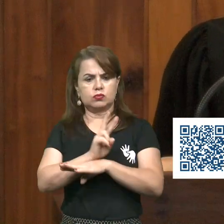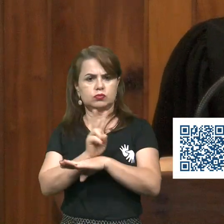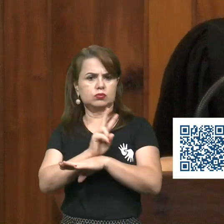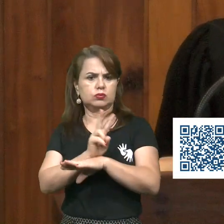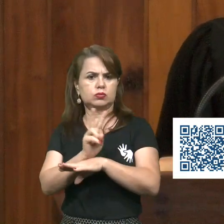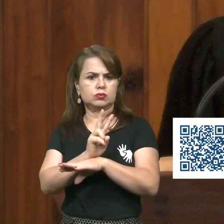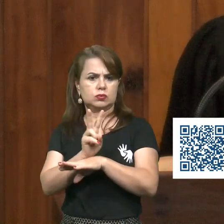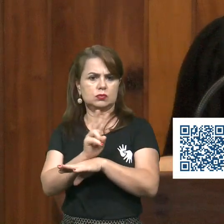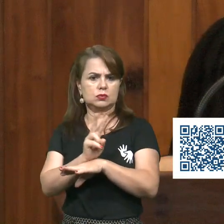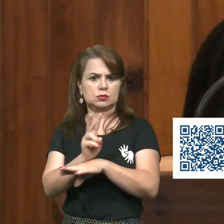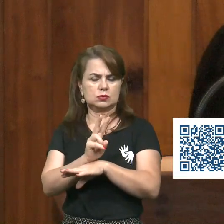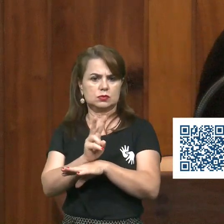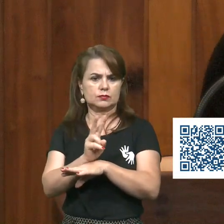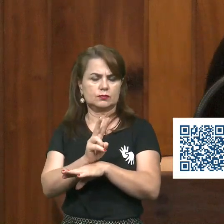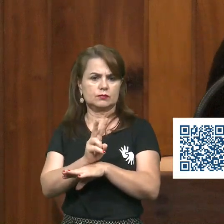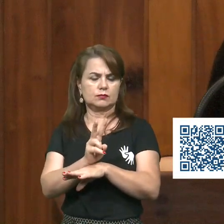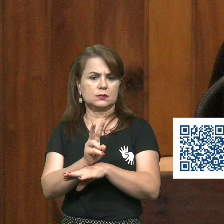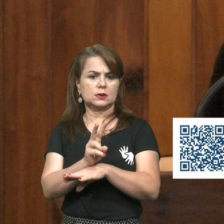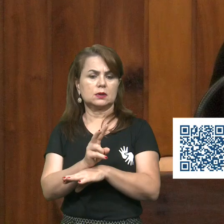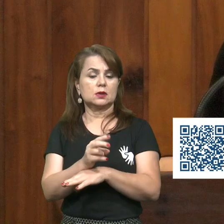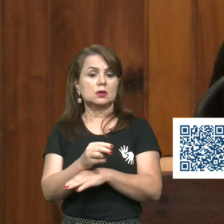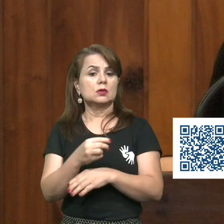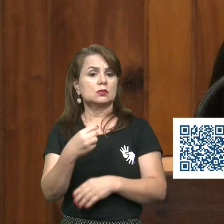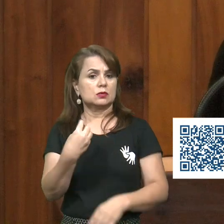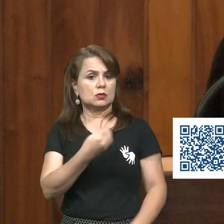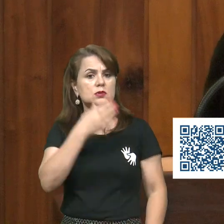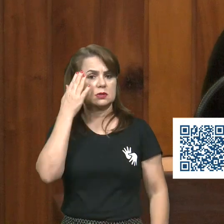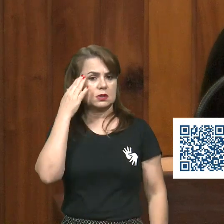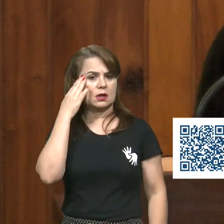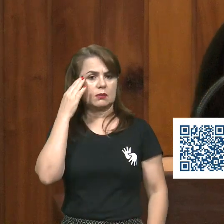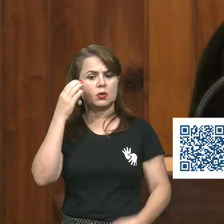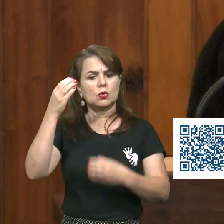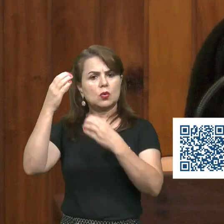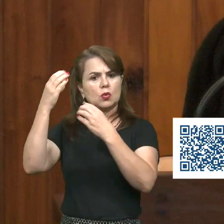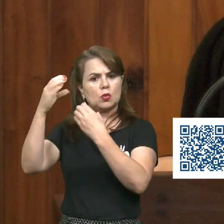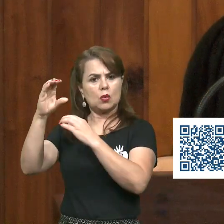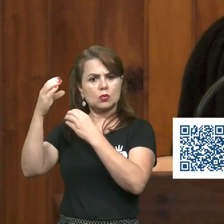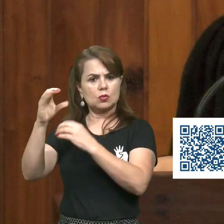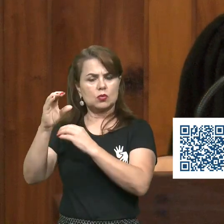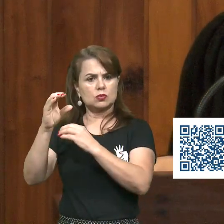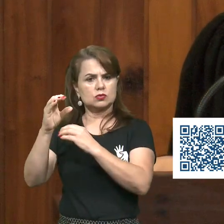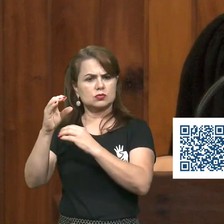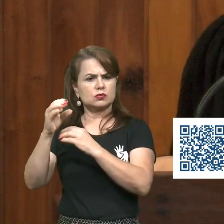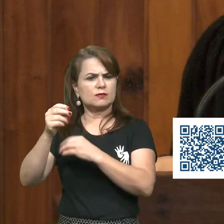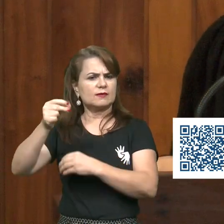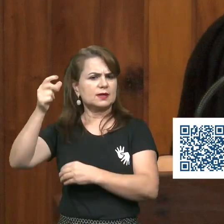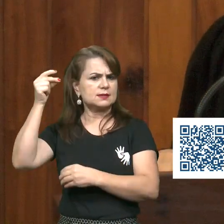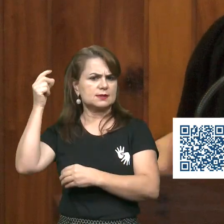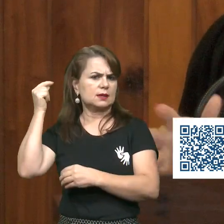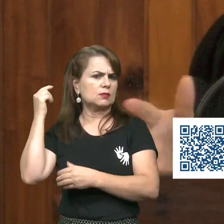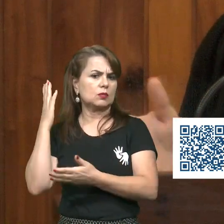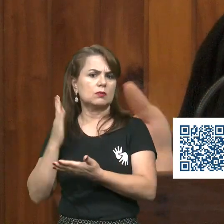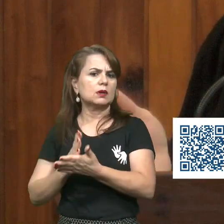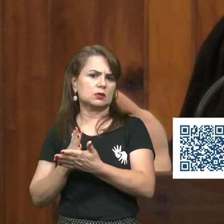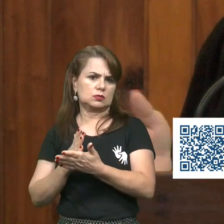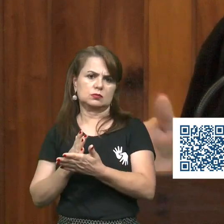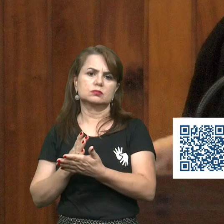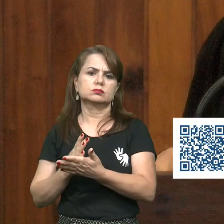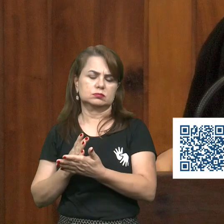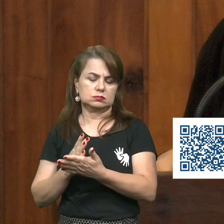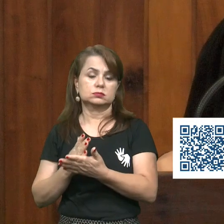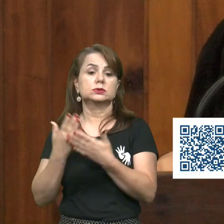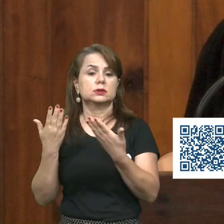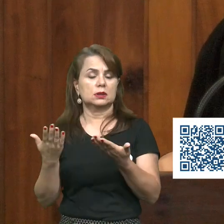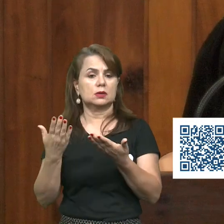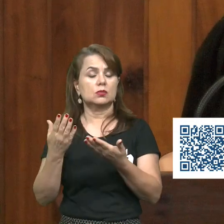todos, que há muito tempo não se tem concurso público para algumas categorias. Inclusive, daqui a pouco, provavelmente,